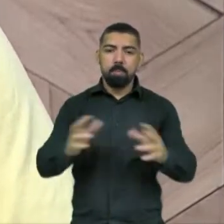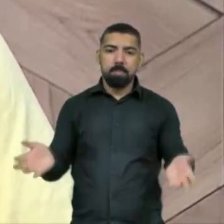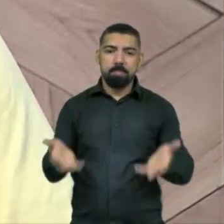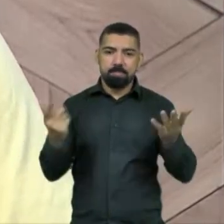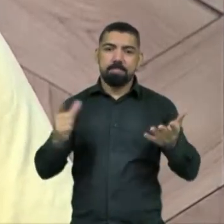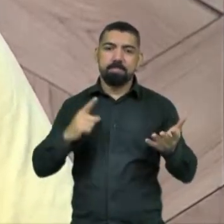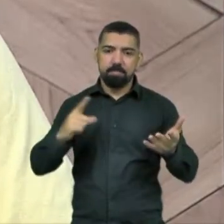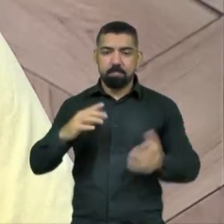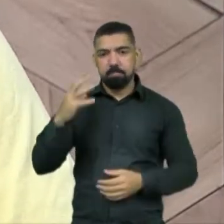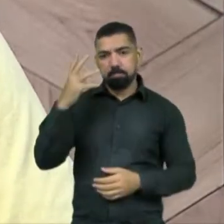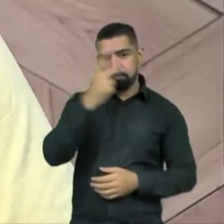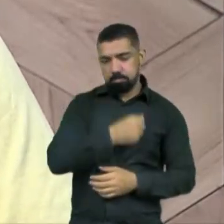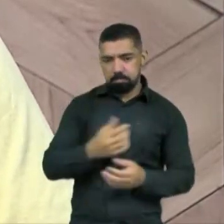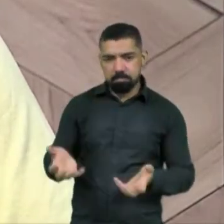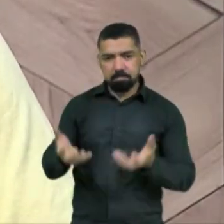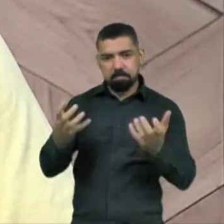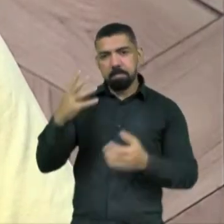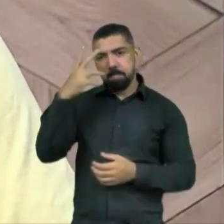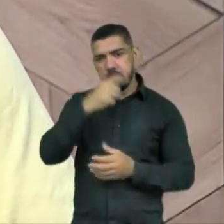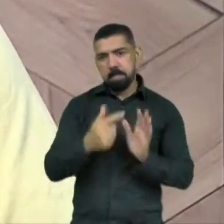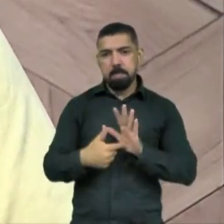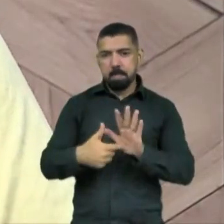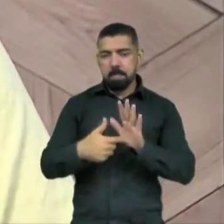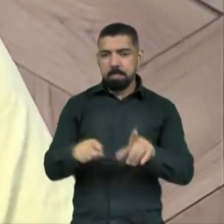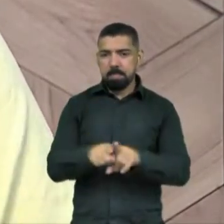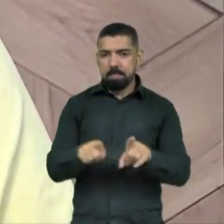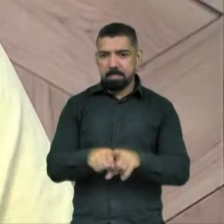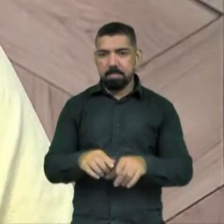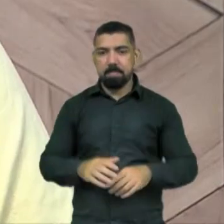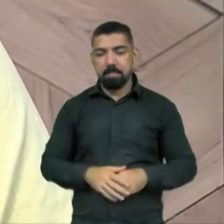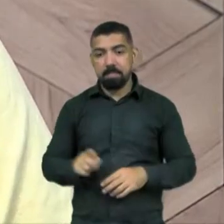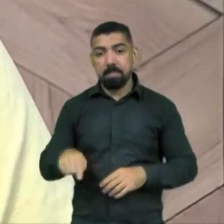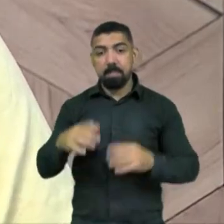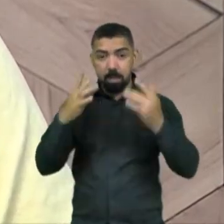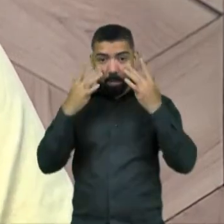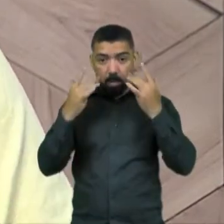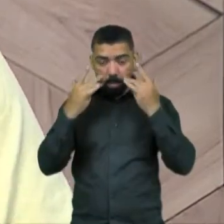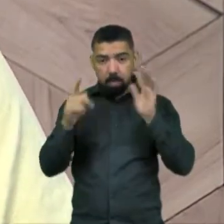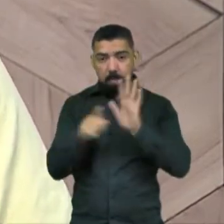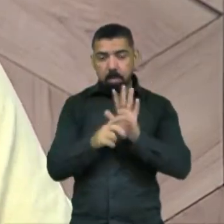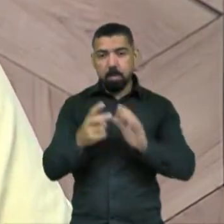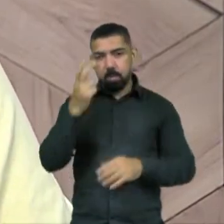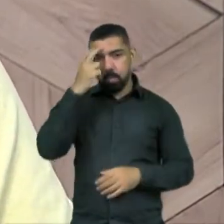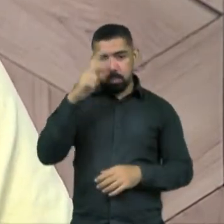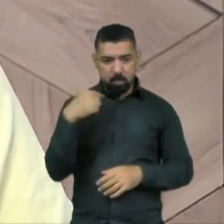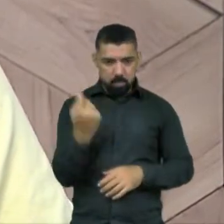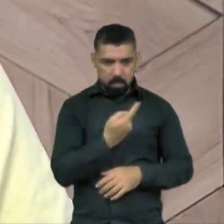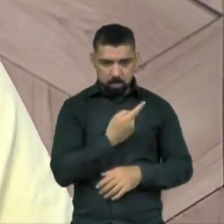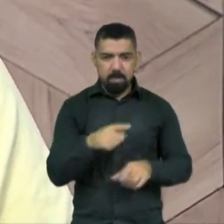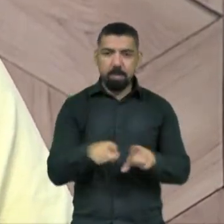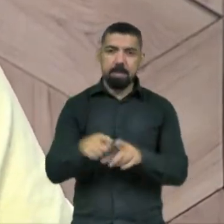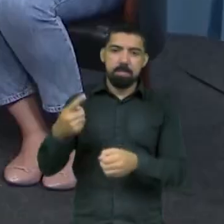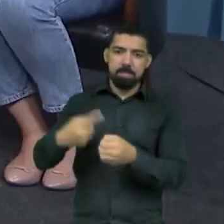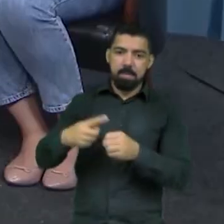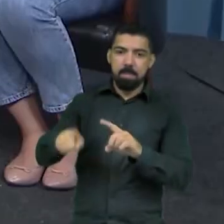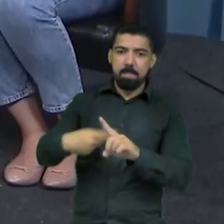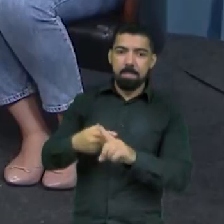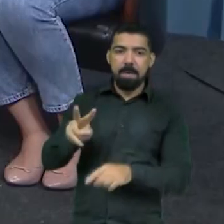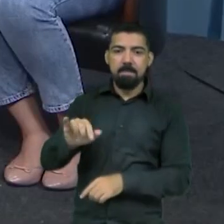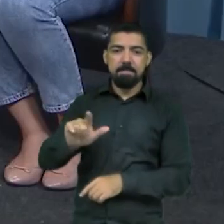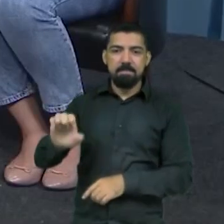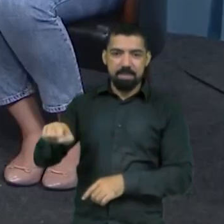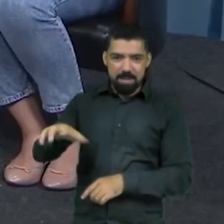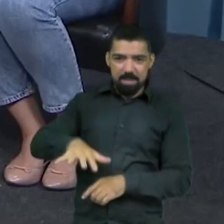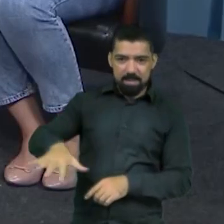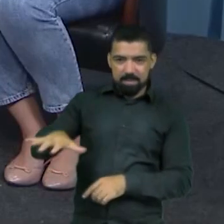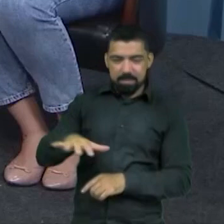lindo espetáculo, é uma belíssima história, que tanto enaltece a nossa cultura de Morada Nova e do Vale do Jaguaribe como um todo. Luiz, esse